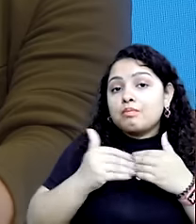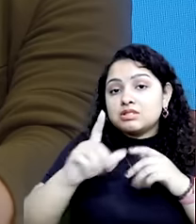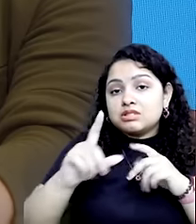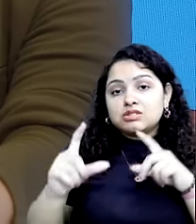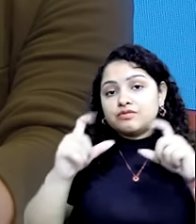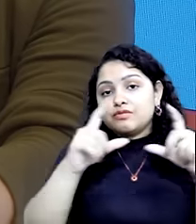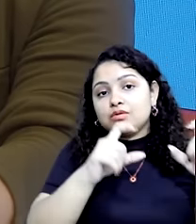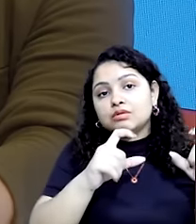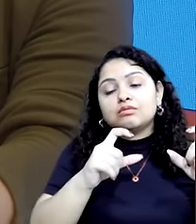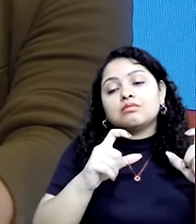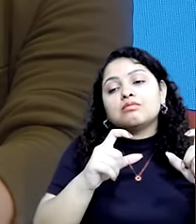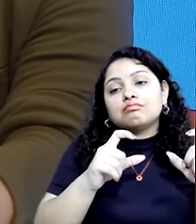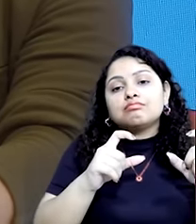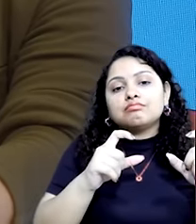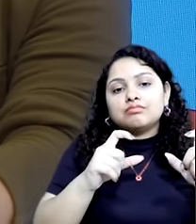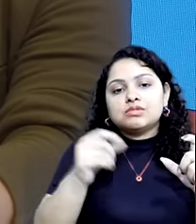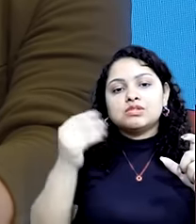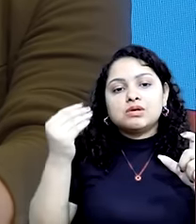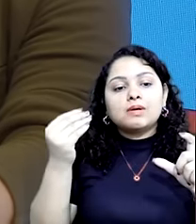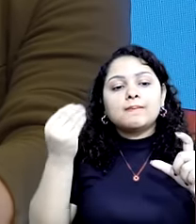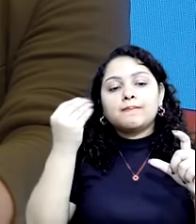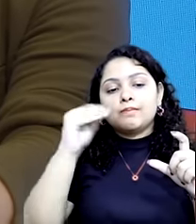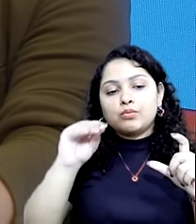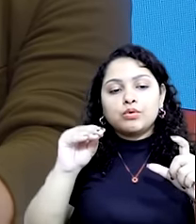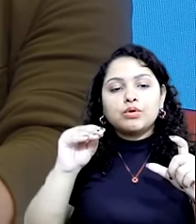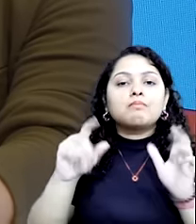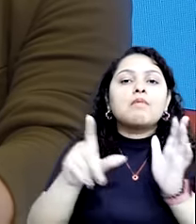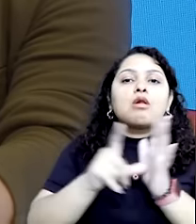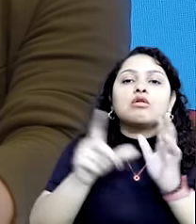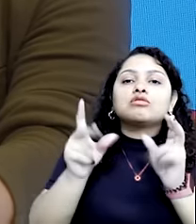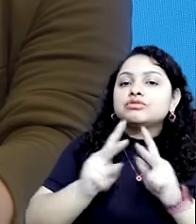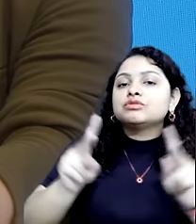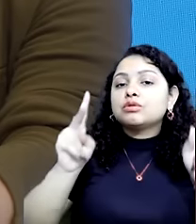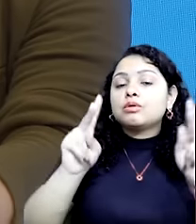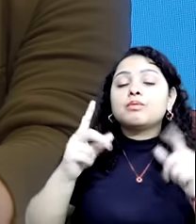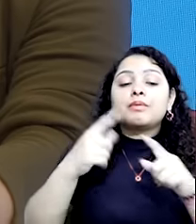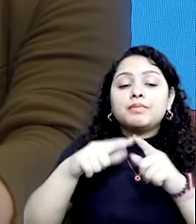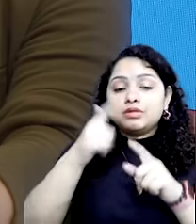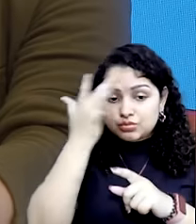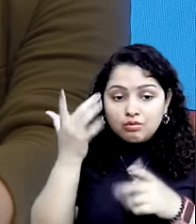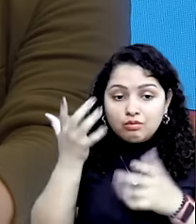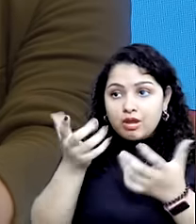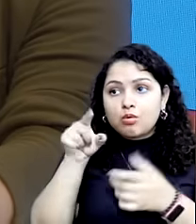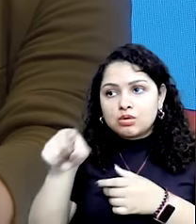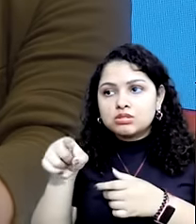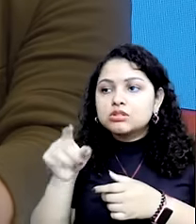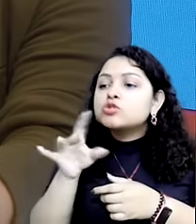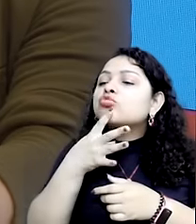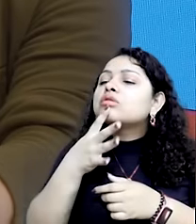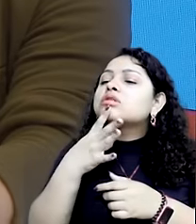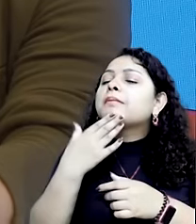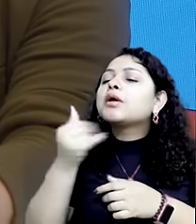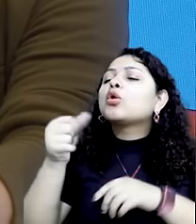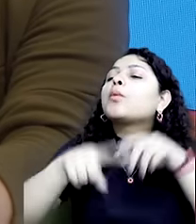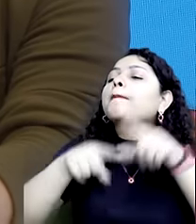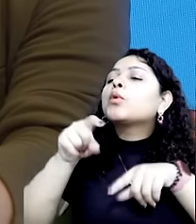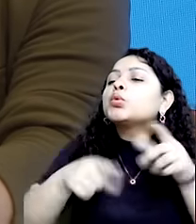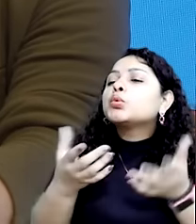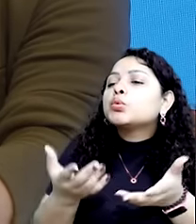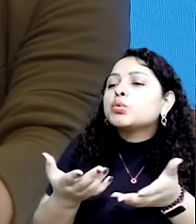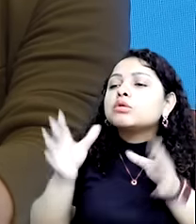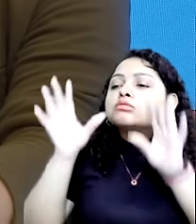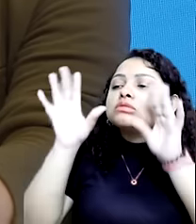está a pessoa por isso que a gente fala que já coloca numa num e-commerce numa loja virtual porque a pessoa tipo assim eu quero esse então agora deixa eu conhecer melhor o produto e os os